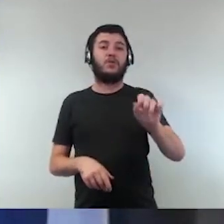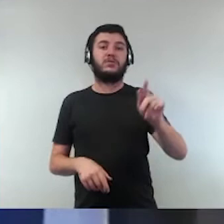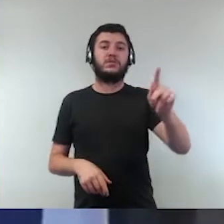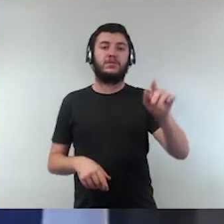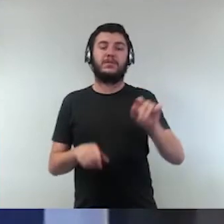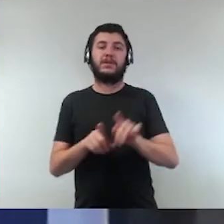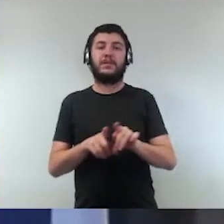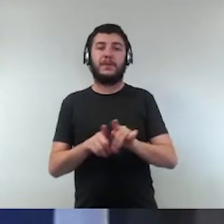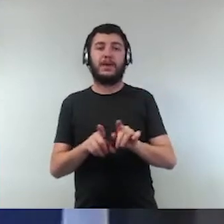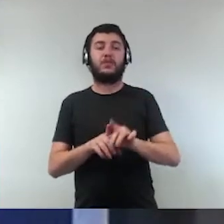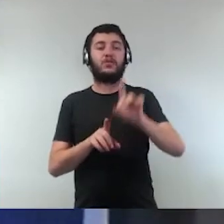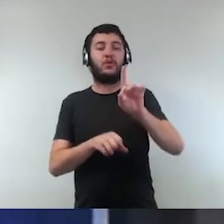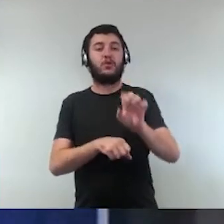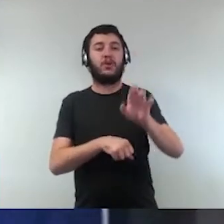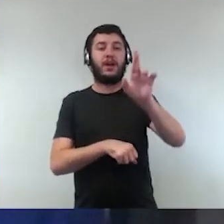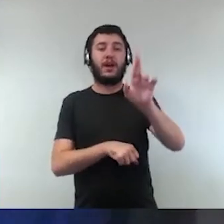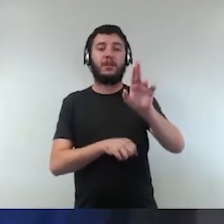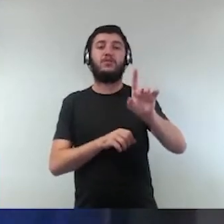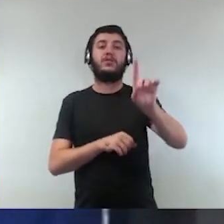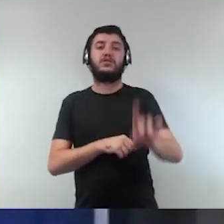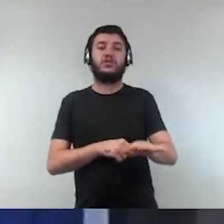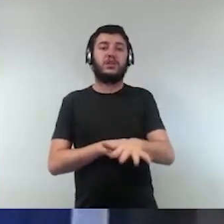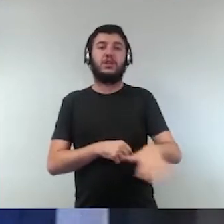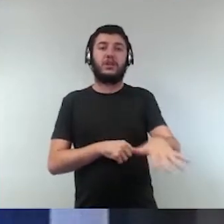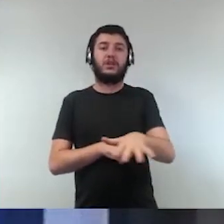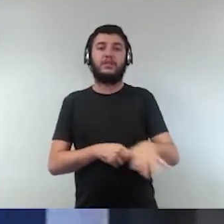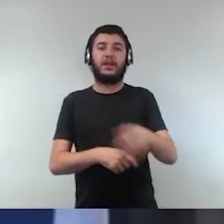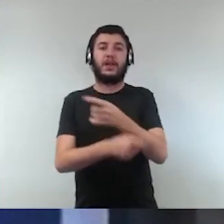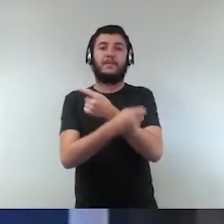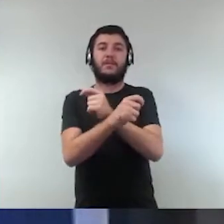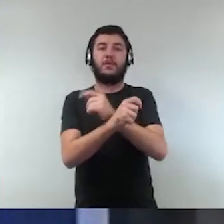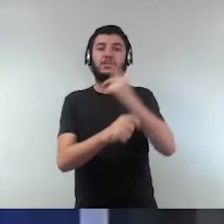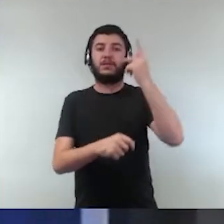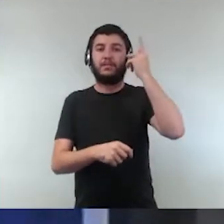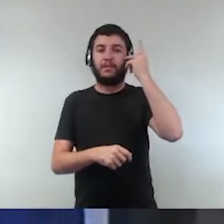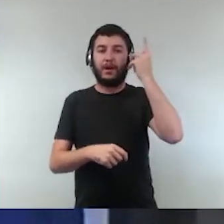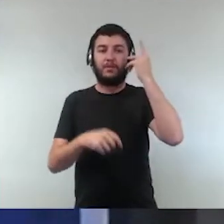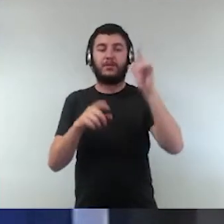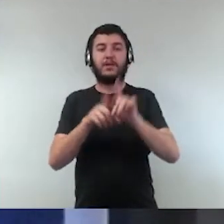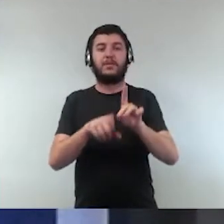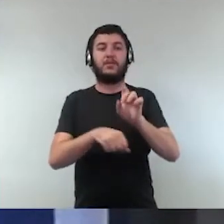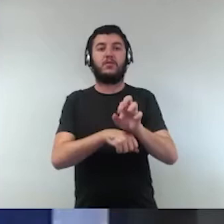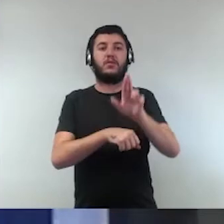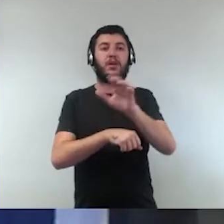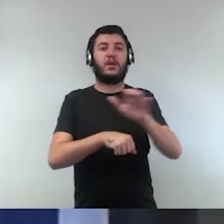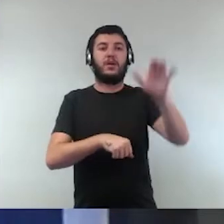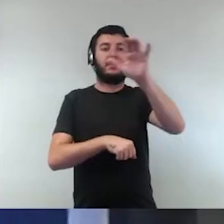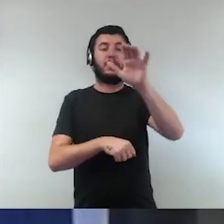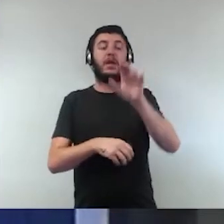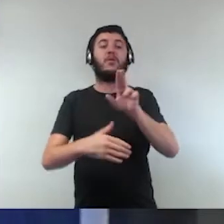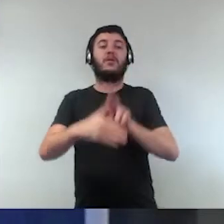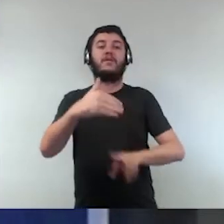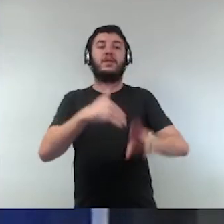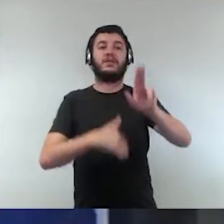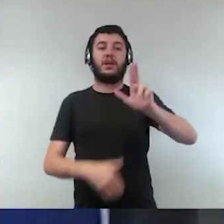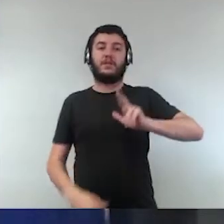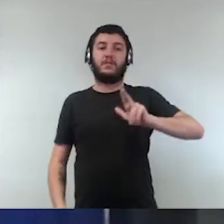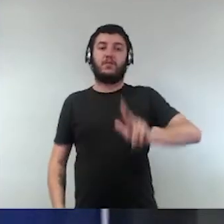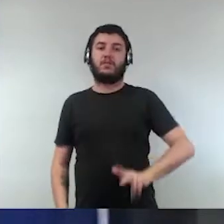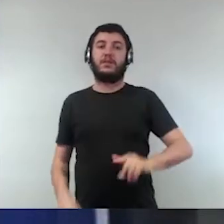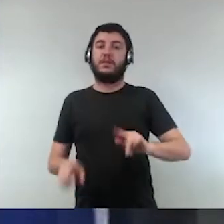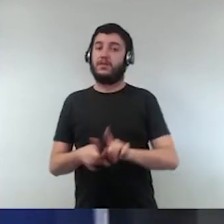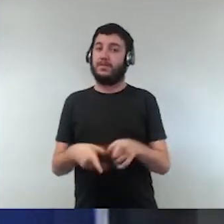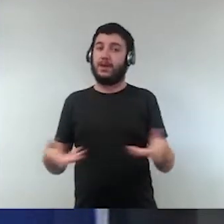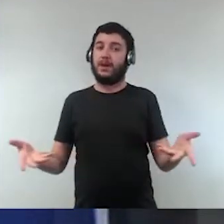pela PUC São Paulo e um pós-doc na Universidade de Lisboa, em Portugal, e vamos contar aí